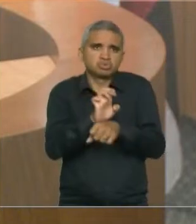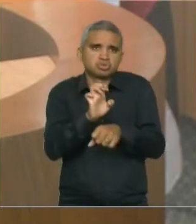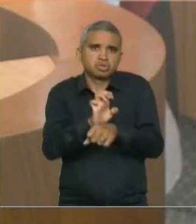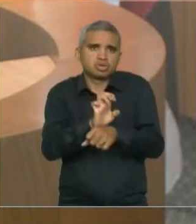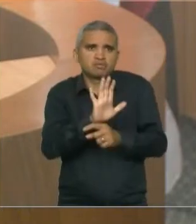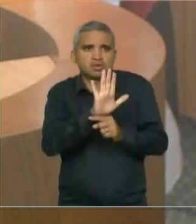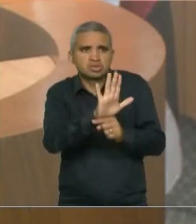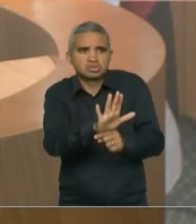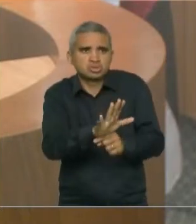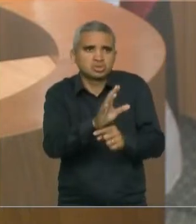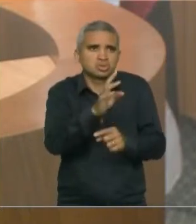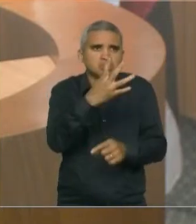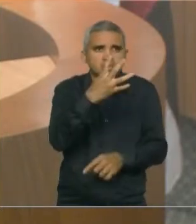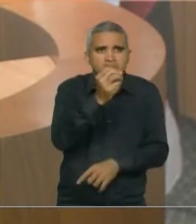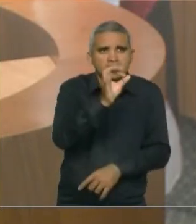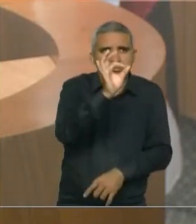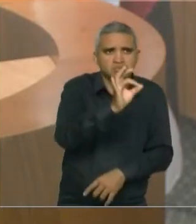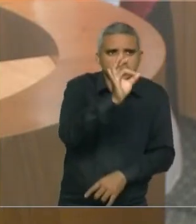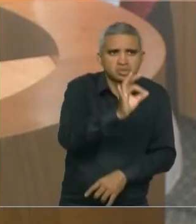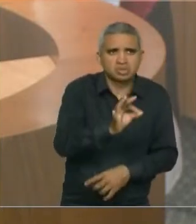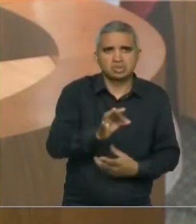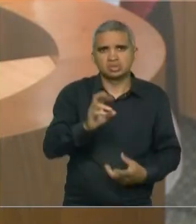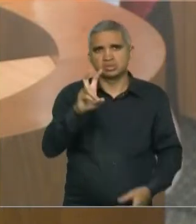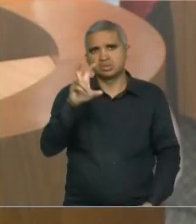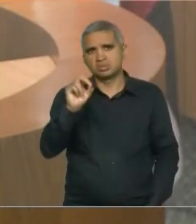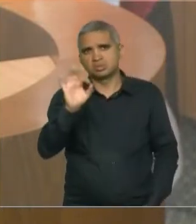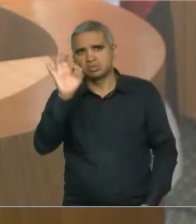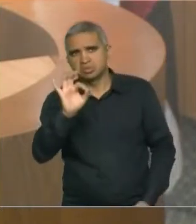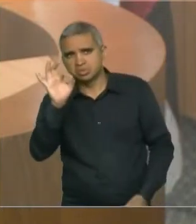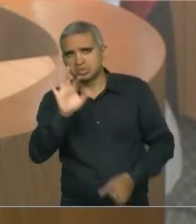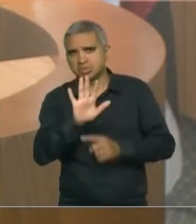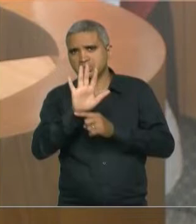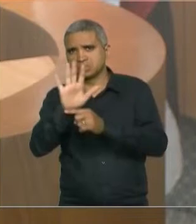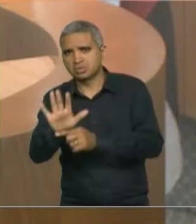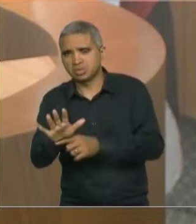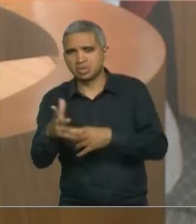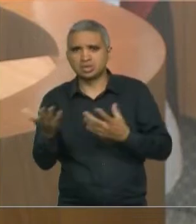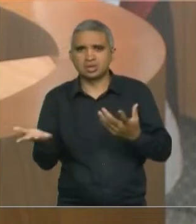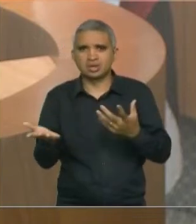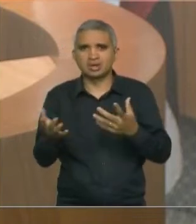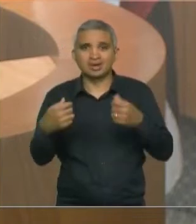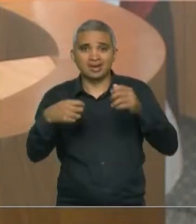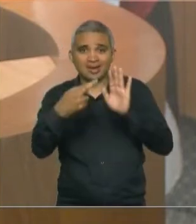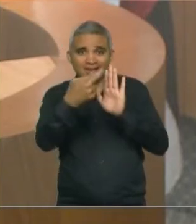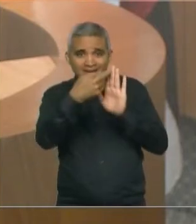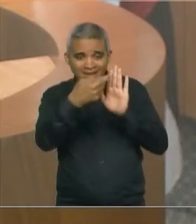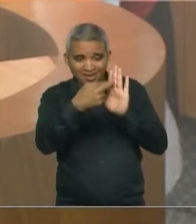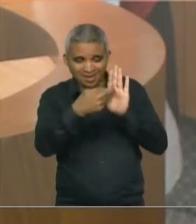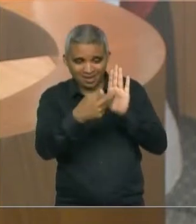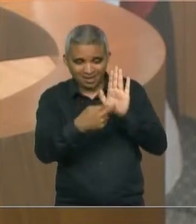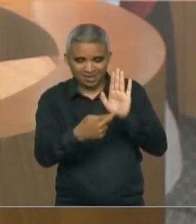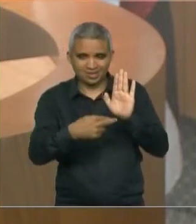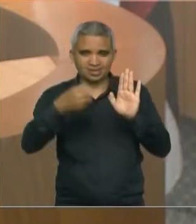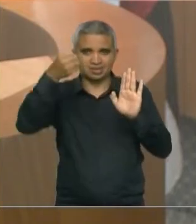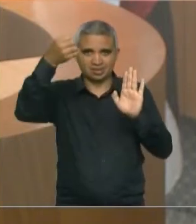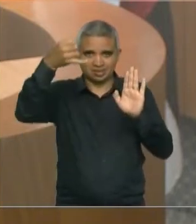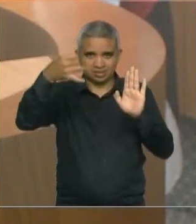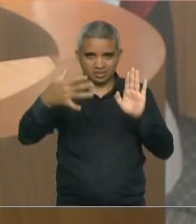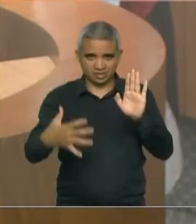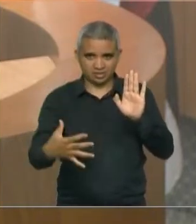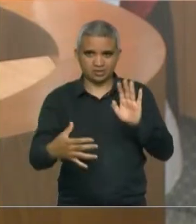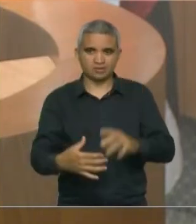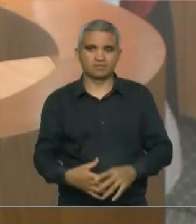vai ser assim, quando ultrapassar os 10% do ICMS, o Estado, já estou terminando, senhor presidente, o Estado